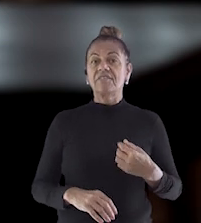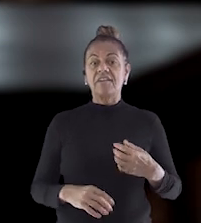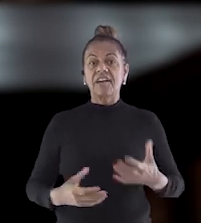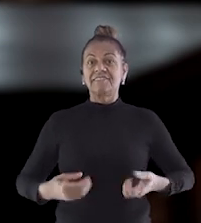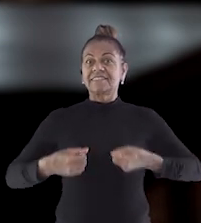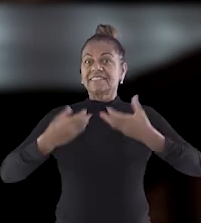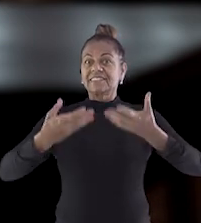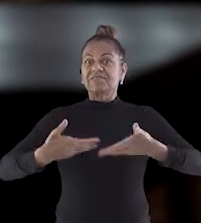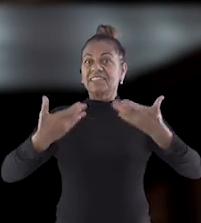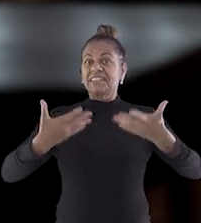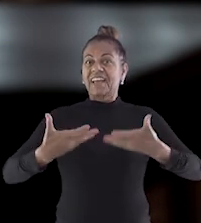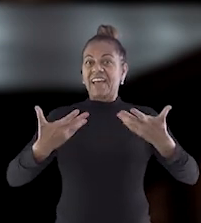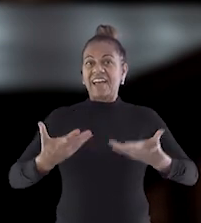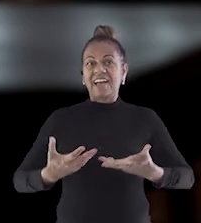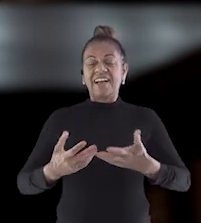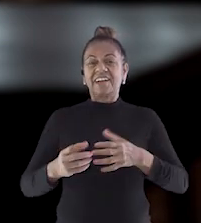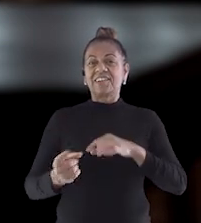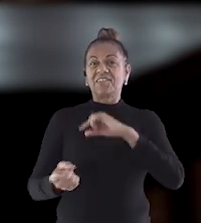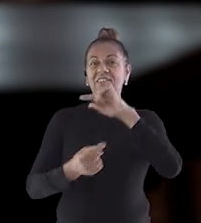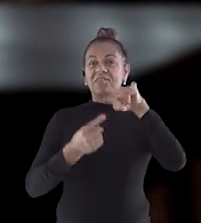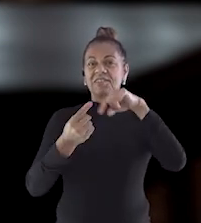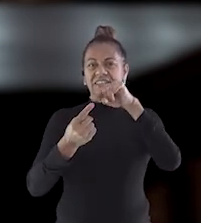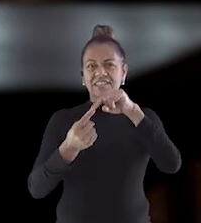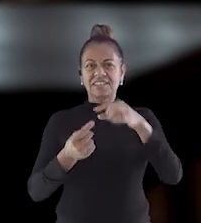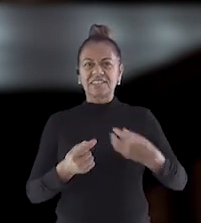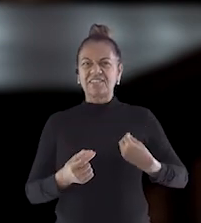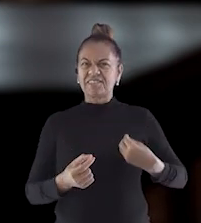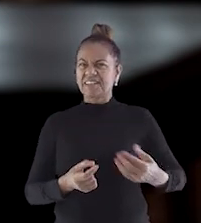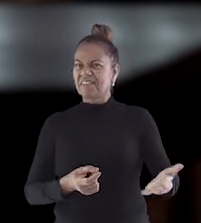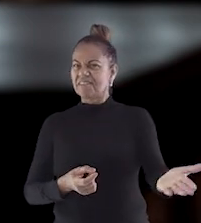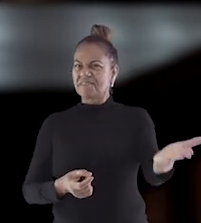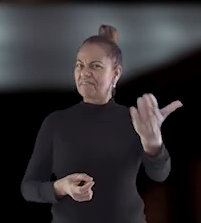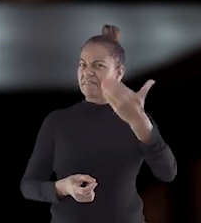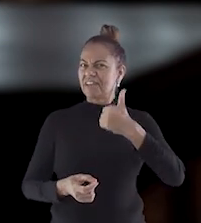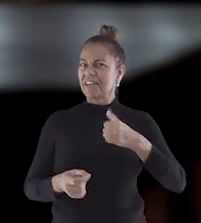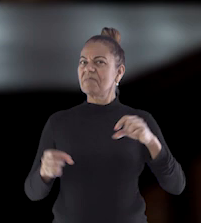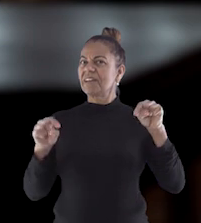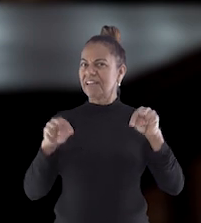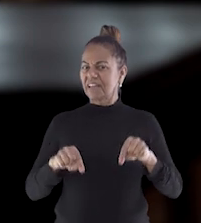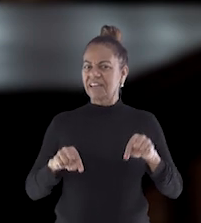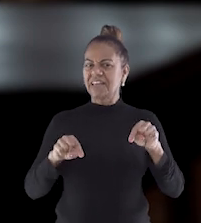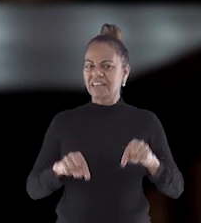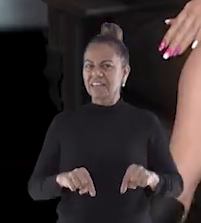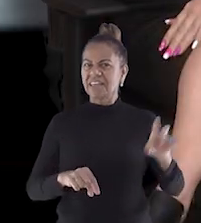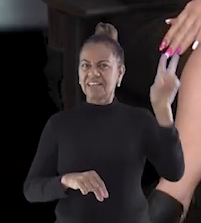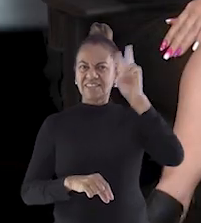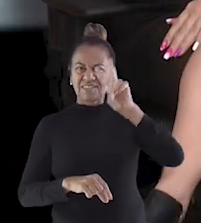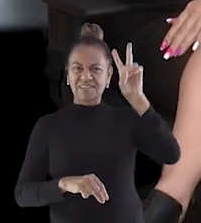muitos a lutarem pelos seus objetivos de vida. Venha,